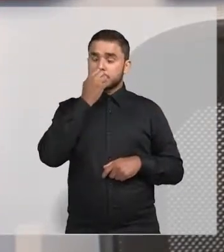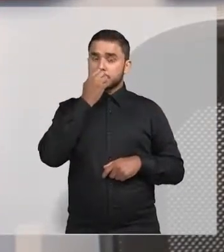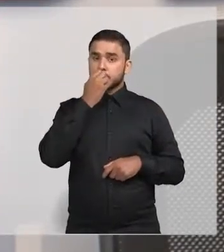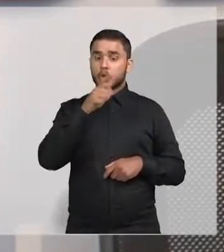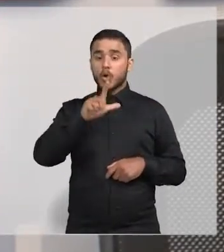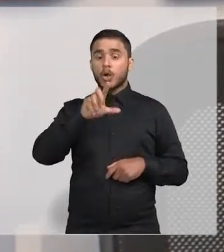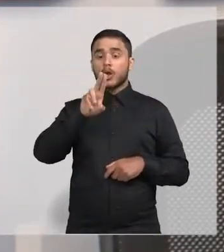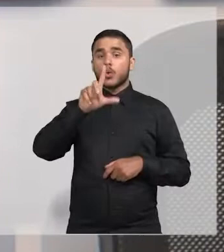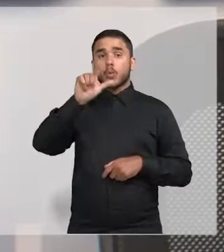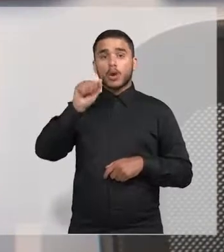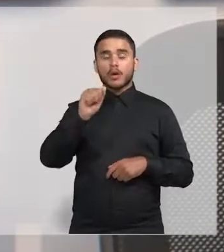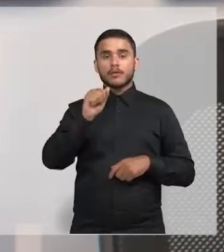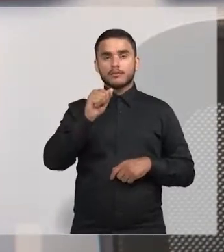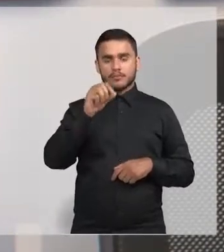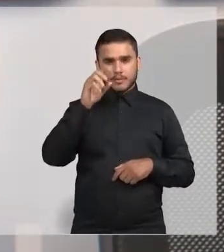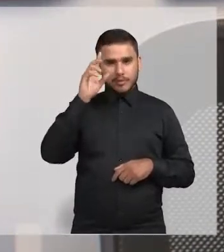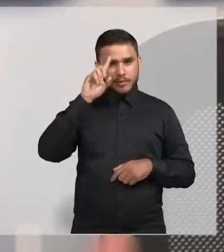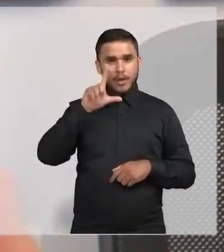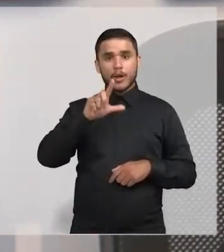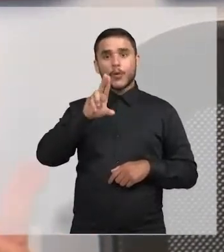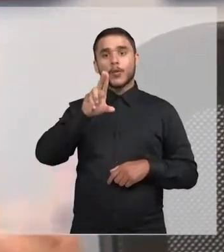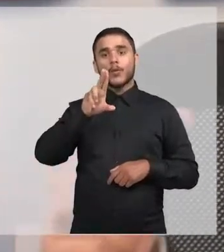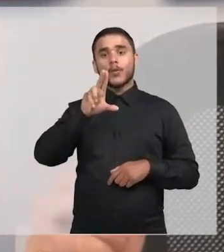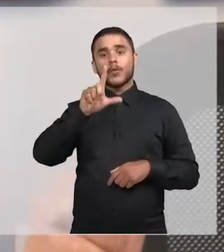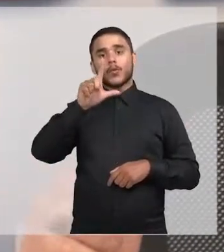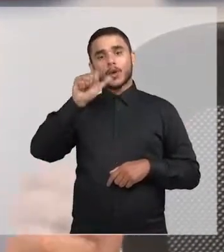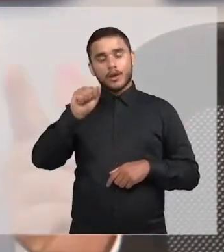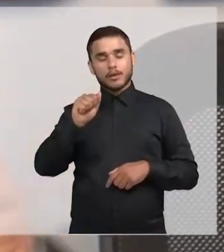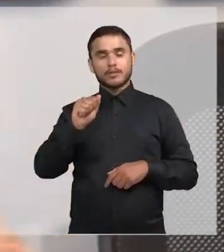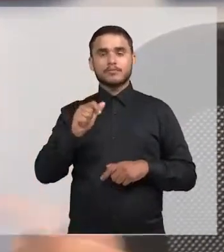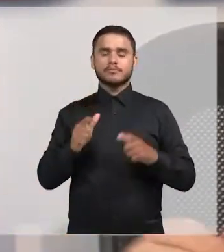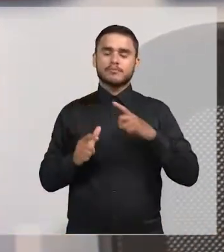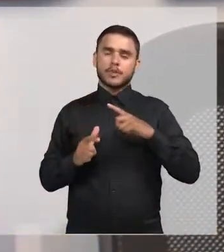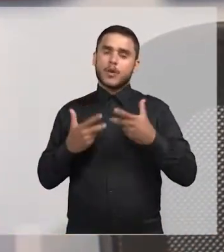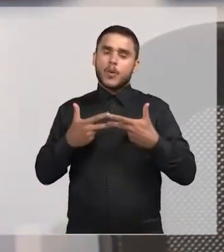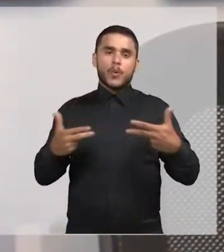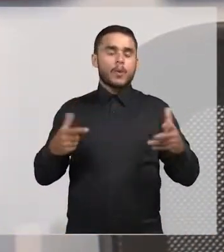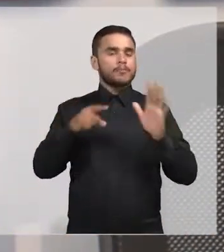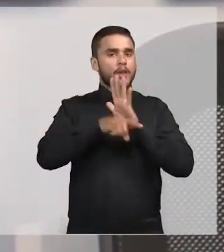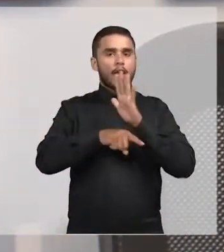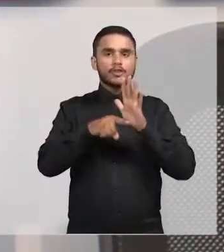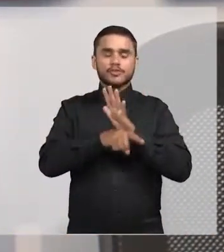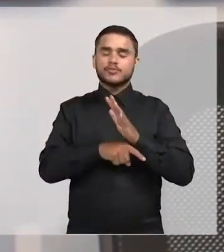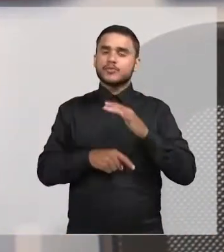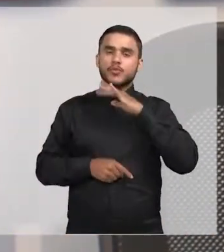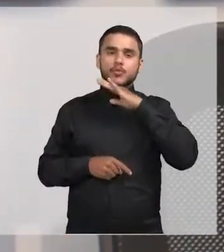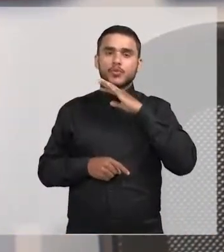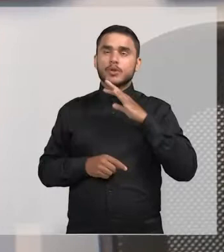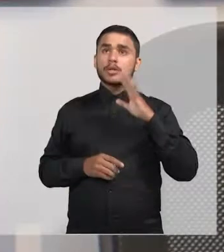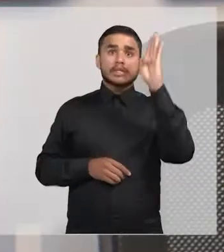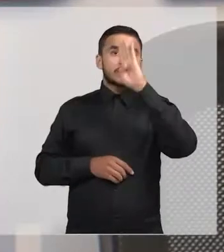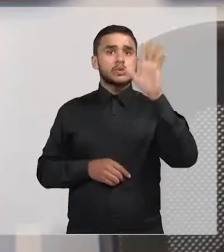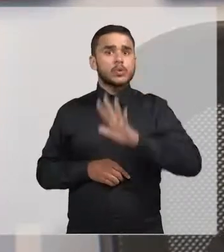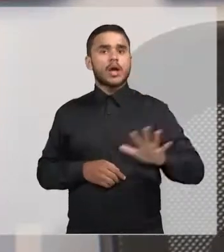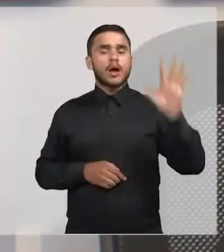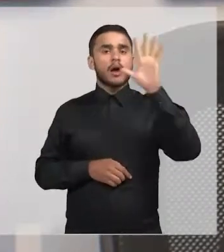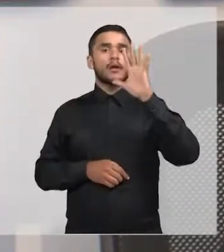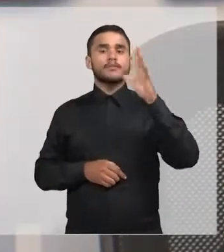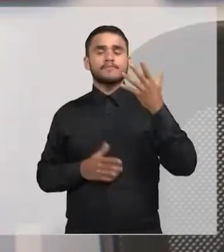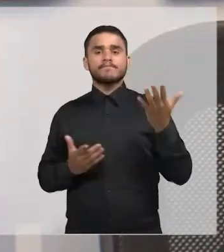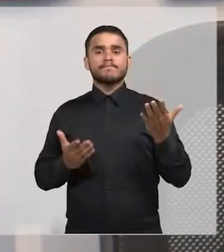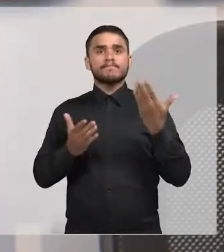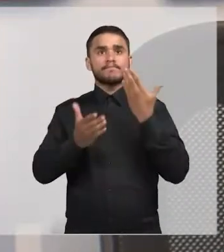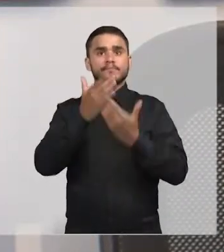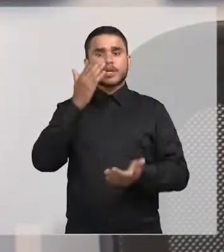para eleger em Pernambuco e na Paraíba, mas foi muito negativa para o seu principal candidato a nível nacional, que Perdeu era São Paulo.